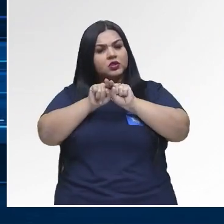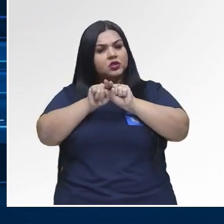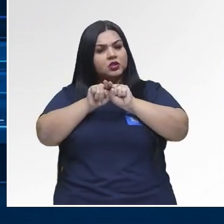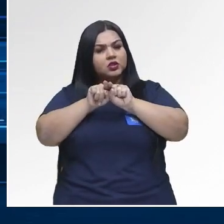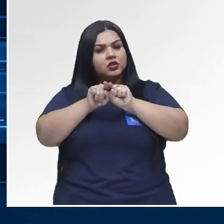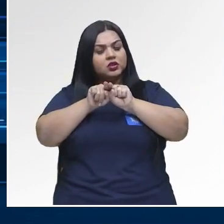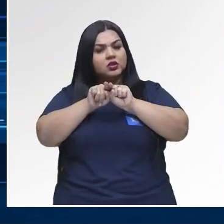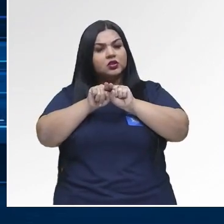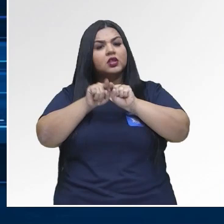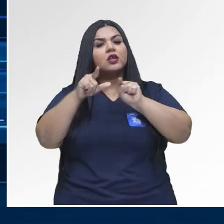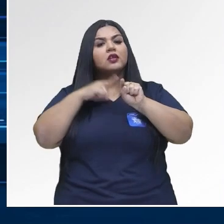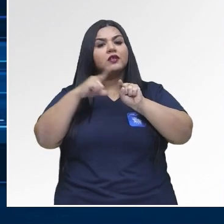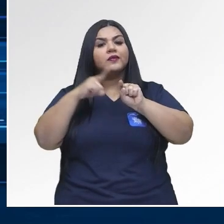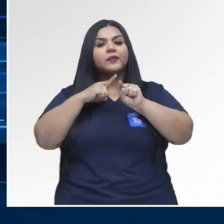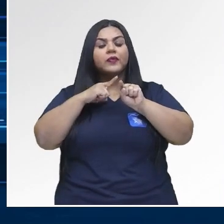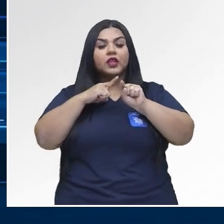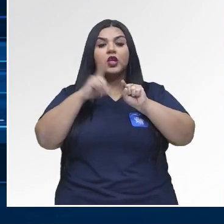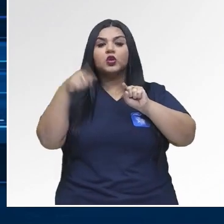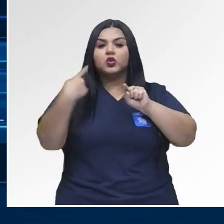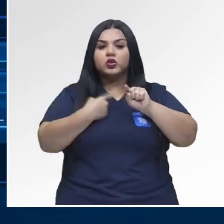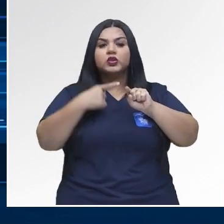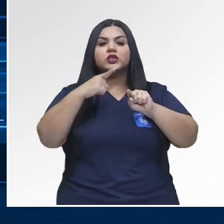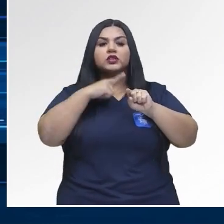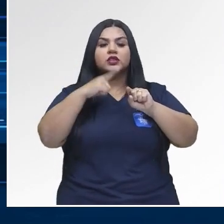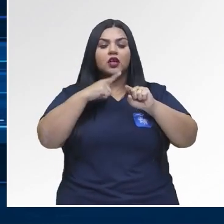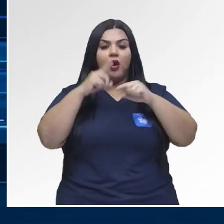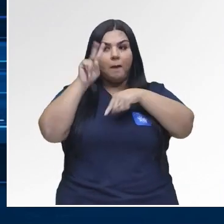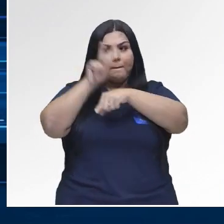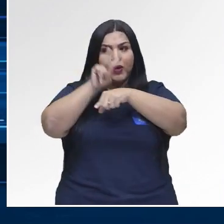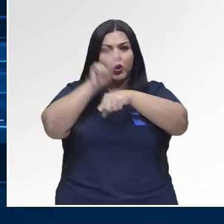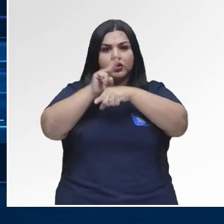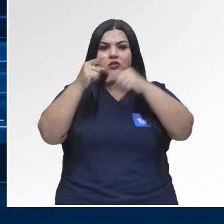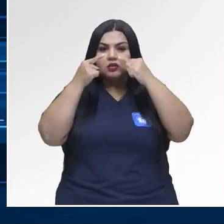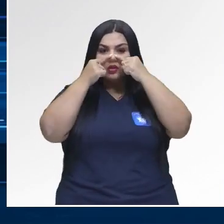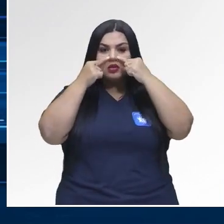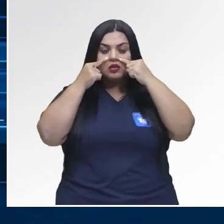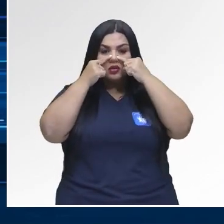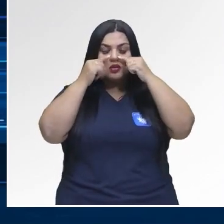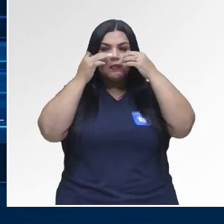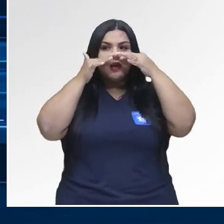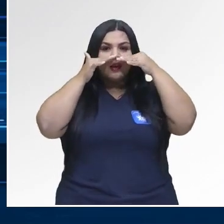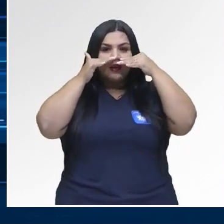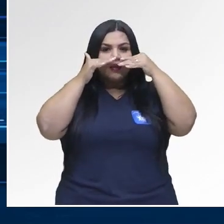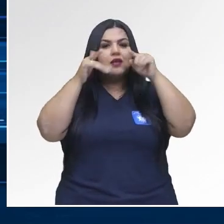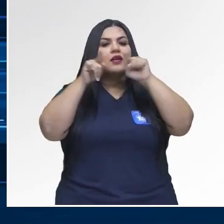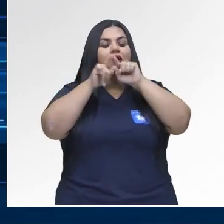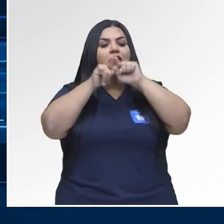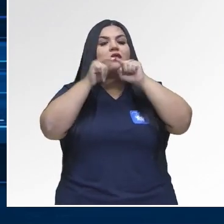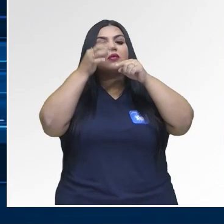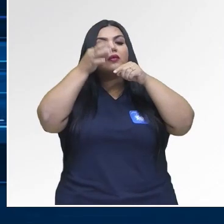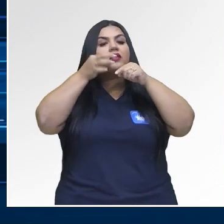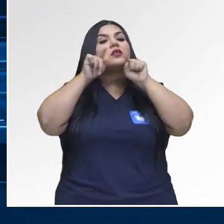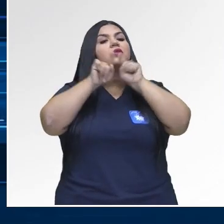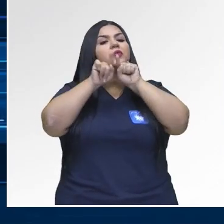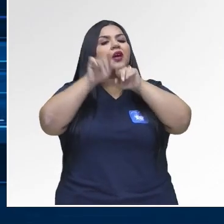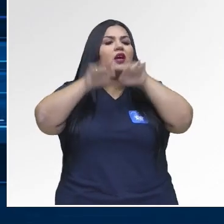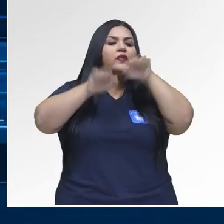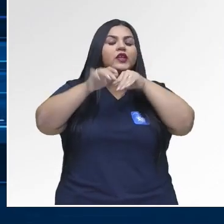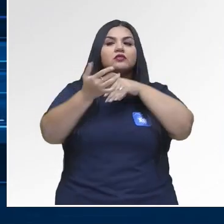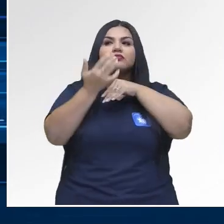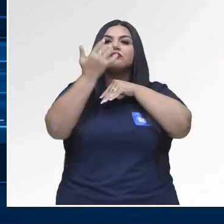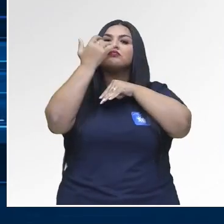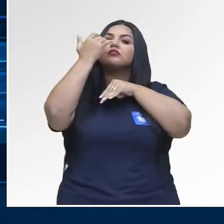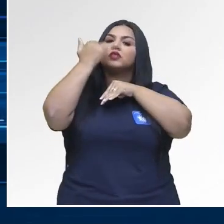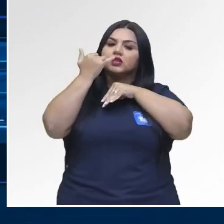um livre acesso, né? Apesar da gente ter aqui uma proteção, né, com os nossos pelos, com o muco, então, às vezes pode entrar,